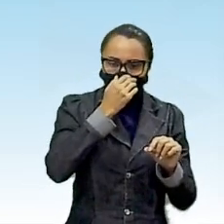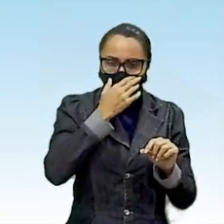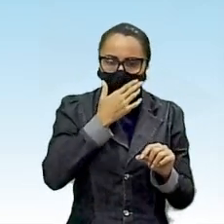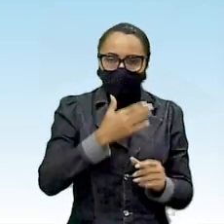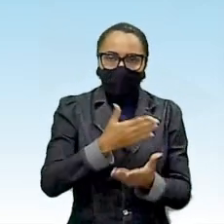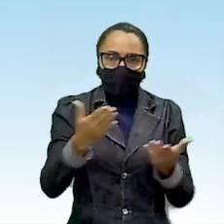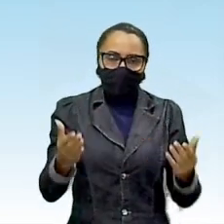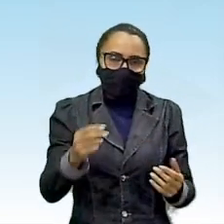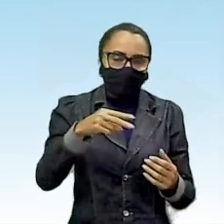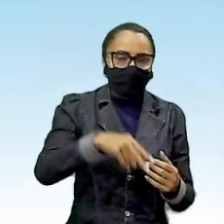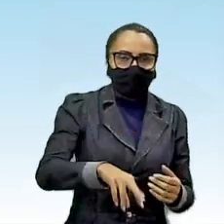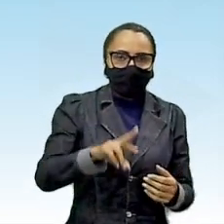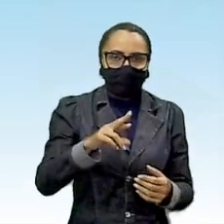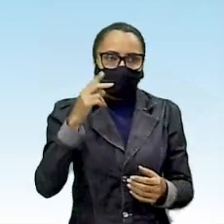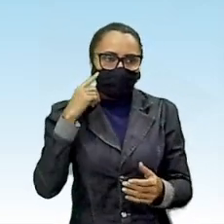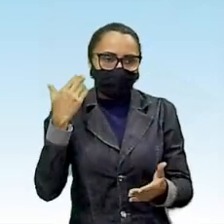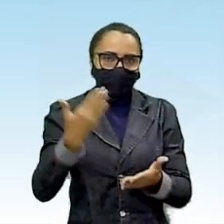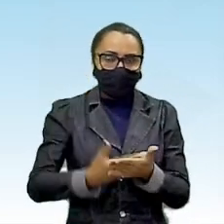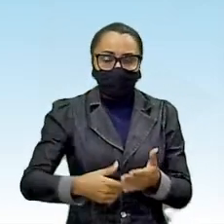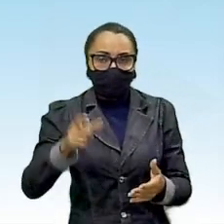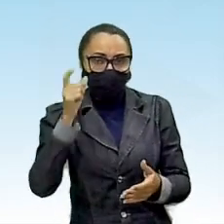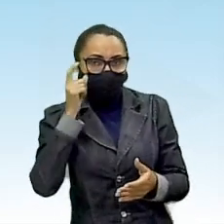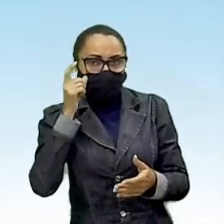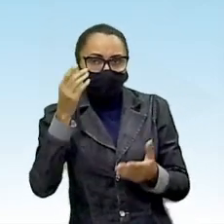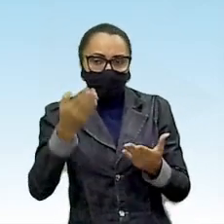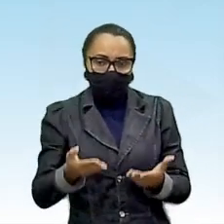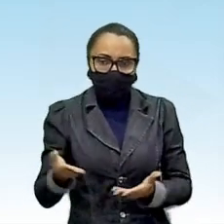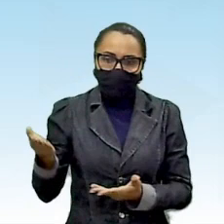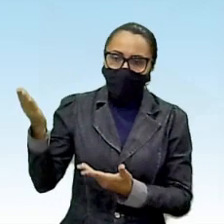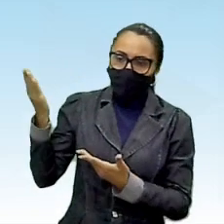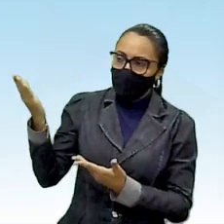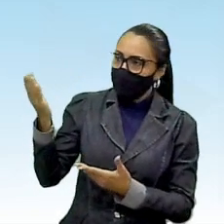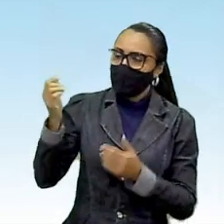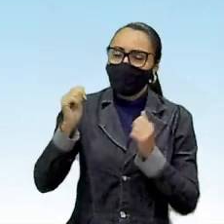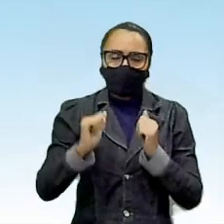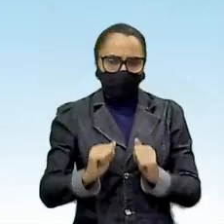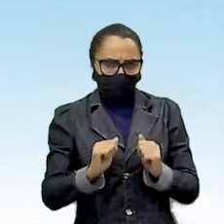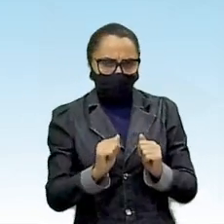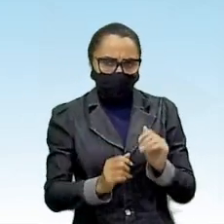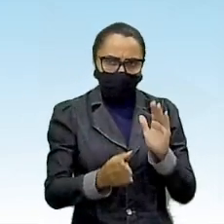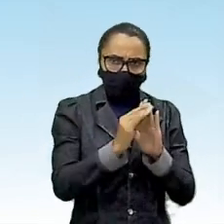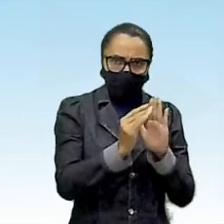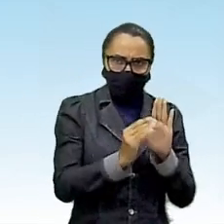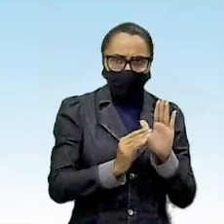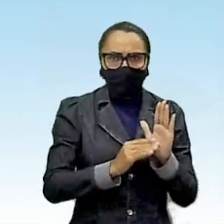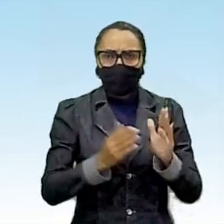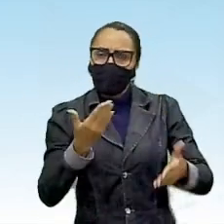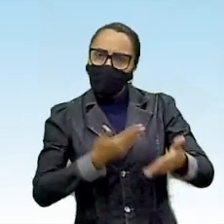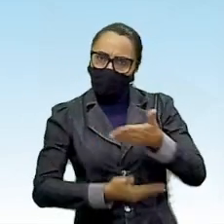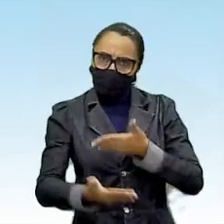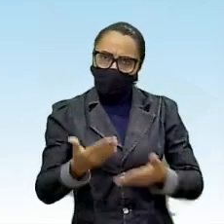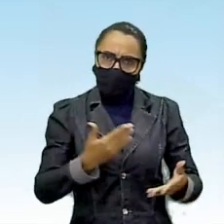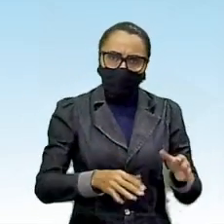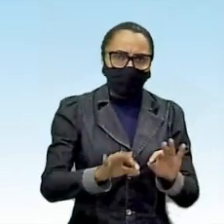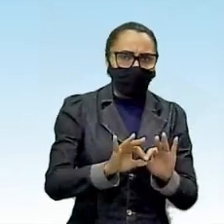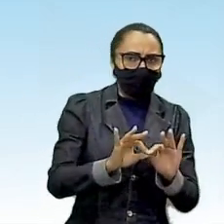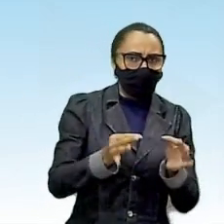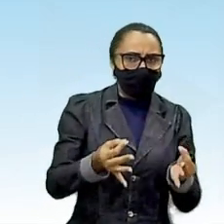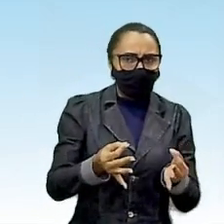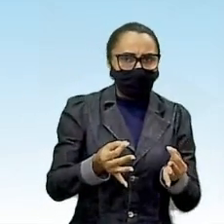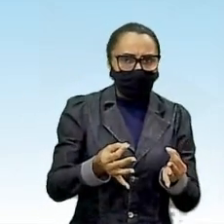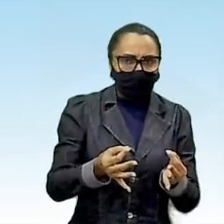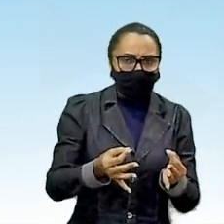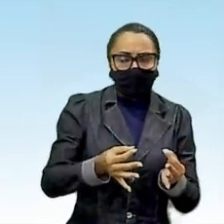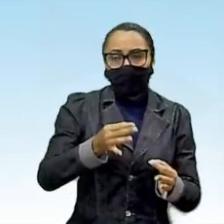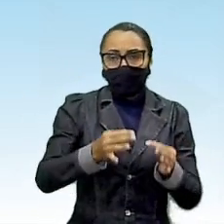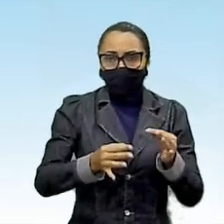essa NR ela trouxe como observação que ela pode ser aplicada a outras relações jurídicas. E aí, o que é que